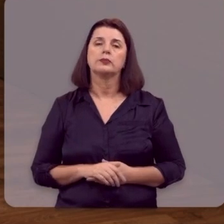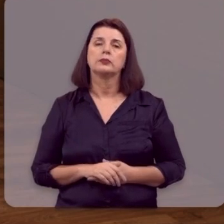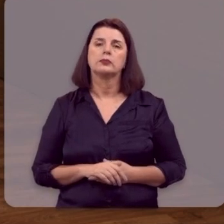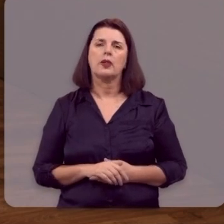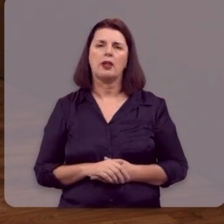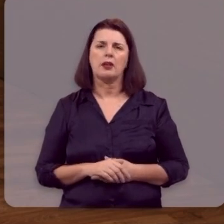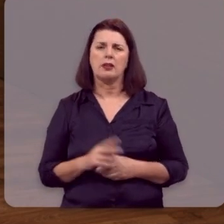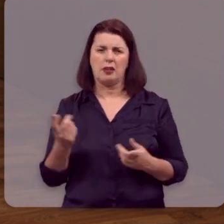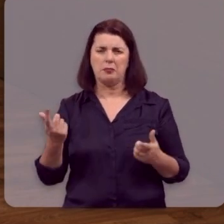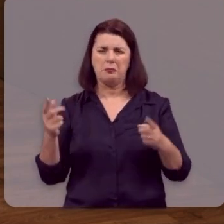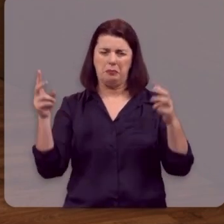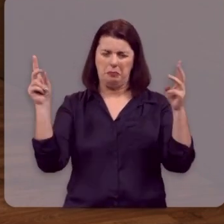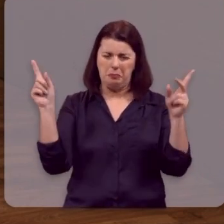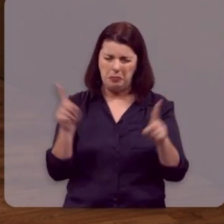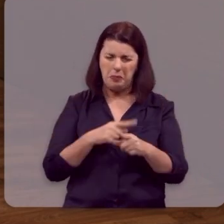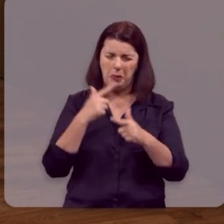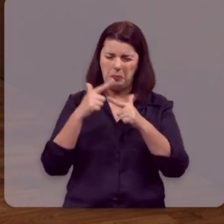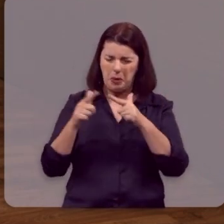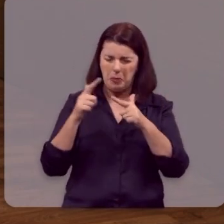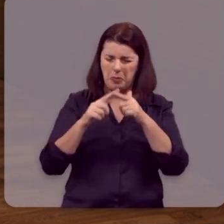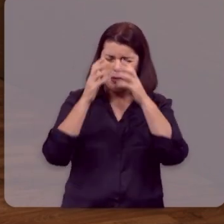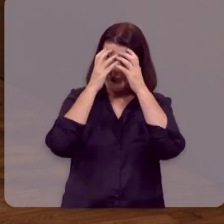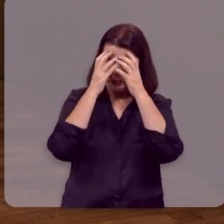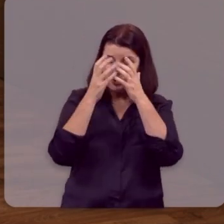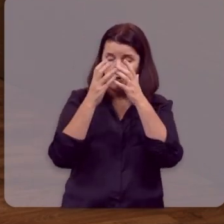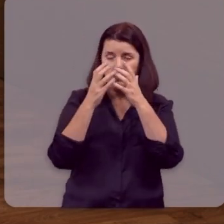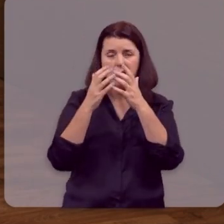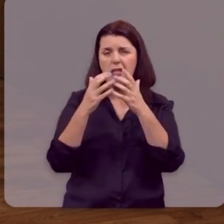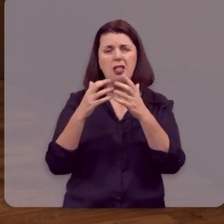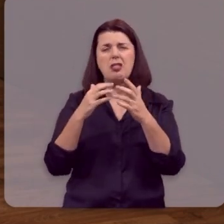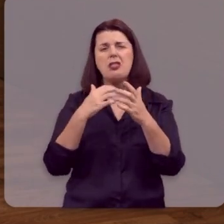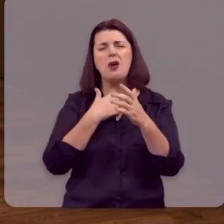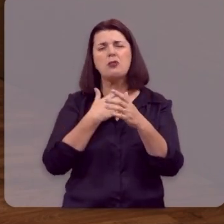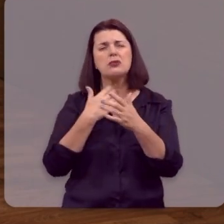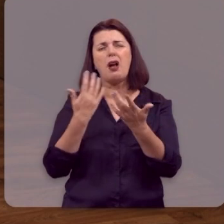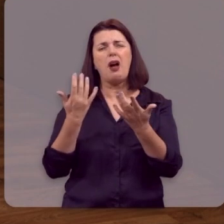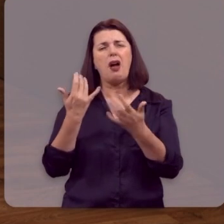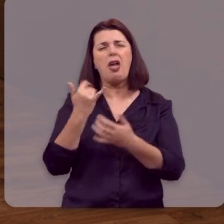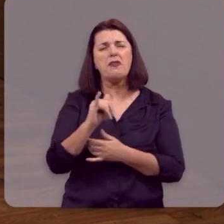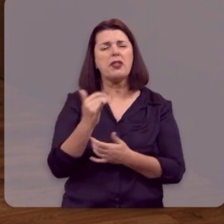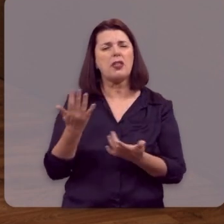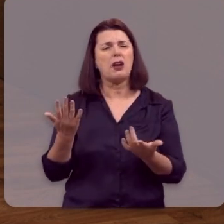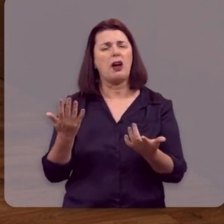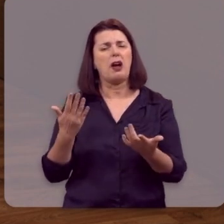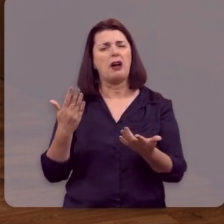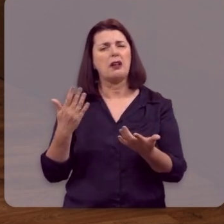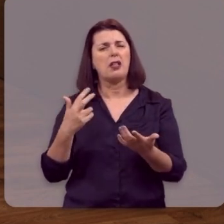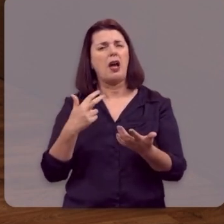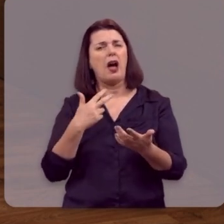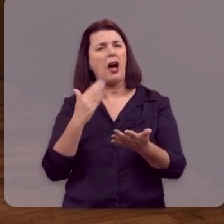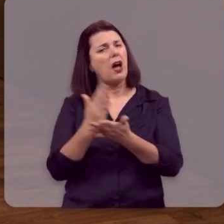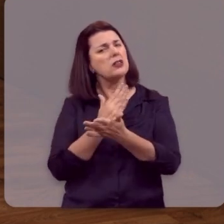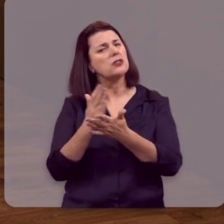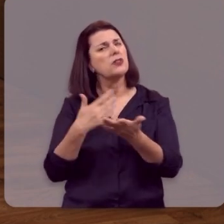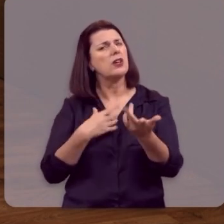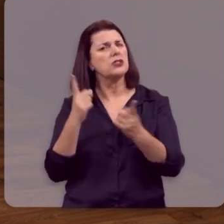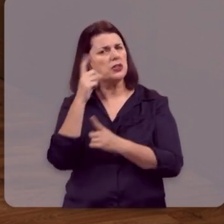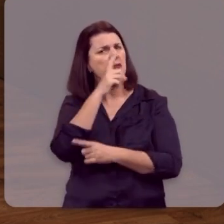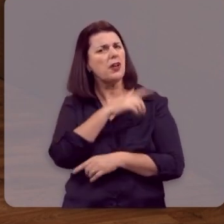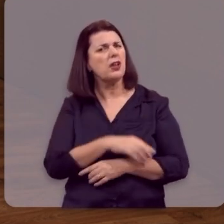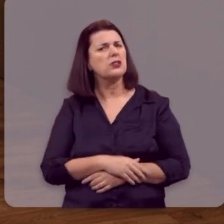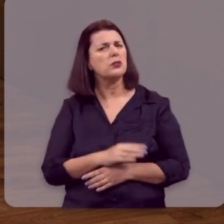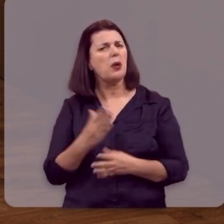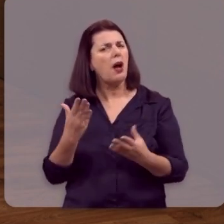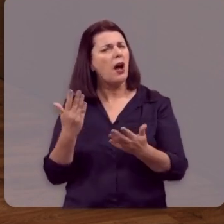é que as tempestades, elas são inevitáveis, às vezes imprevisíveis,